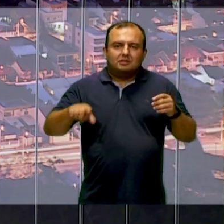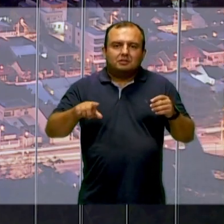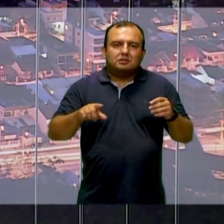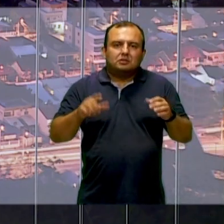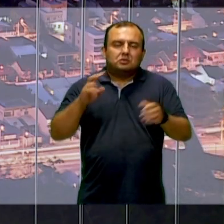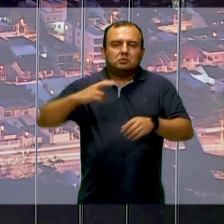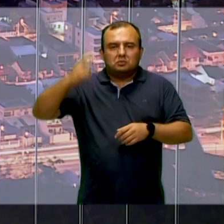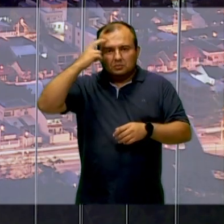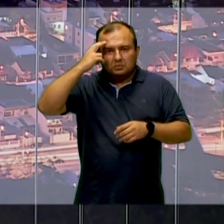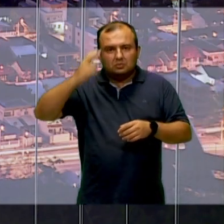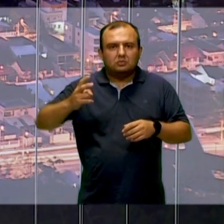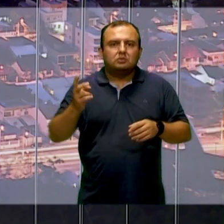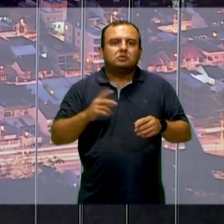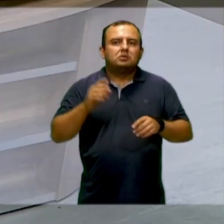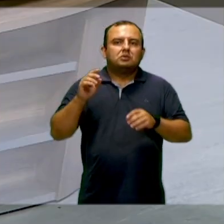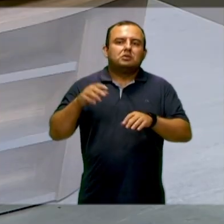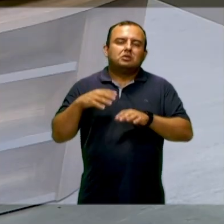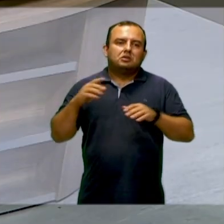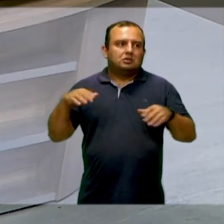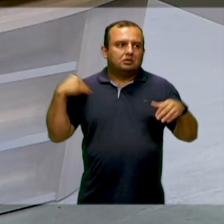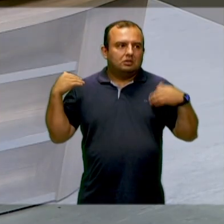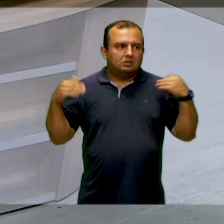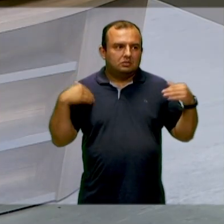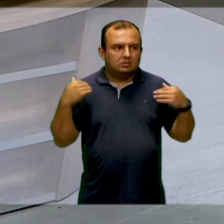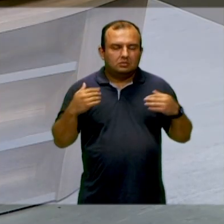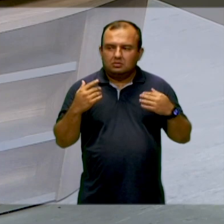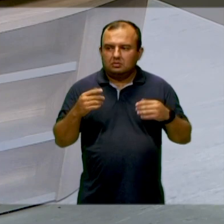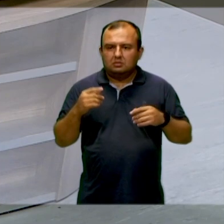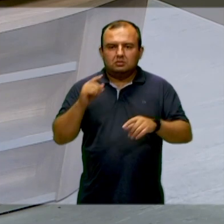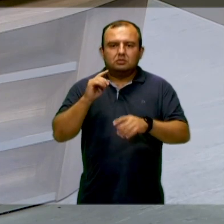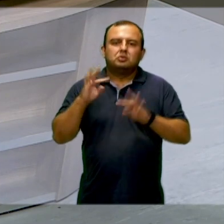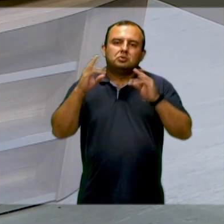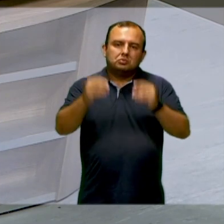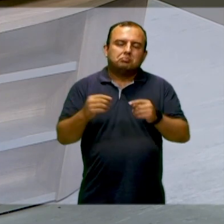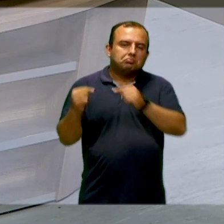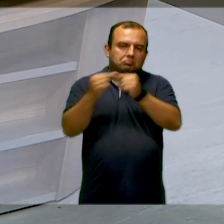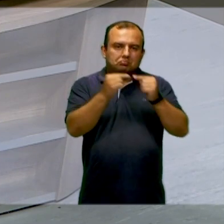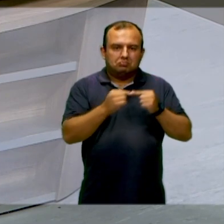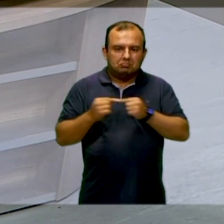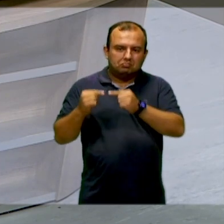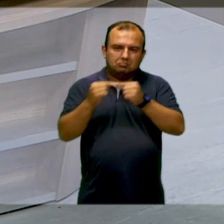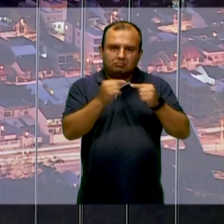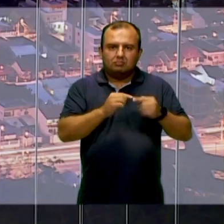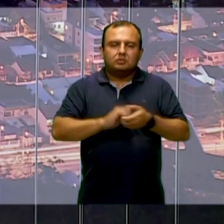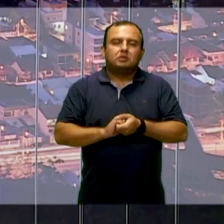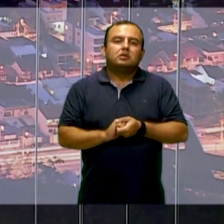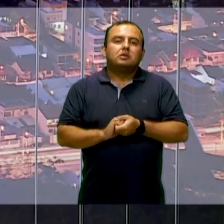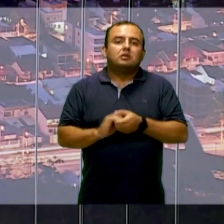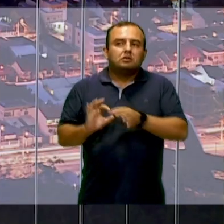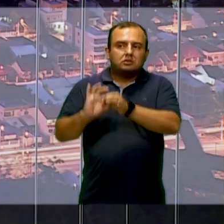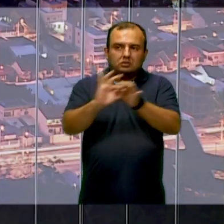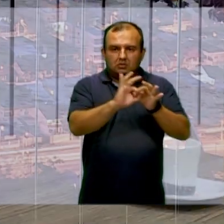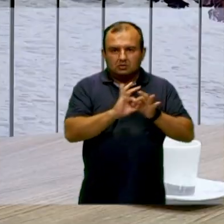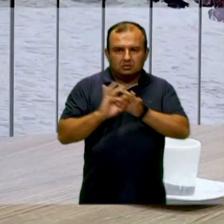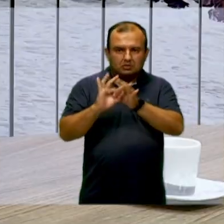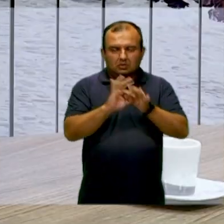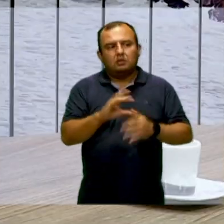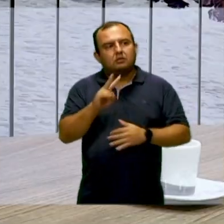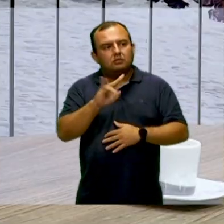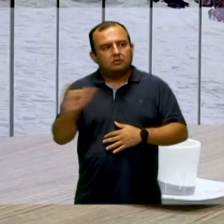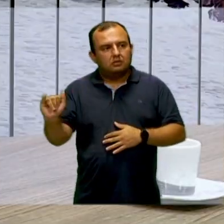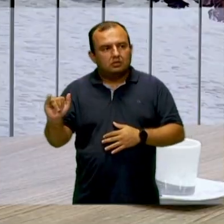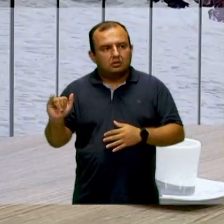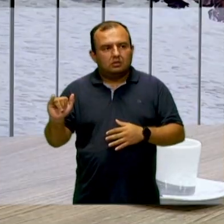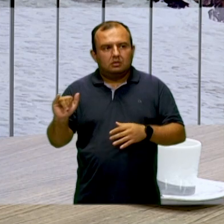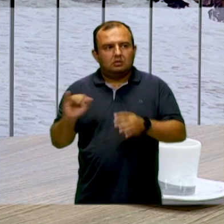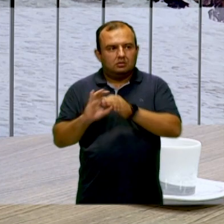e turismo tem tudo a ver, esporte e turismo também tem tudo a ver. Vai ser unificado isso ou não? Vai ser